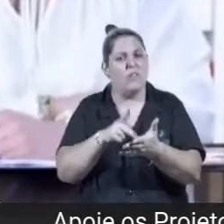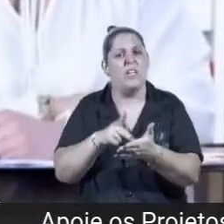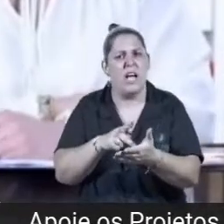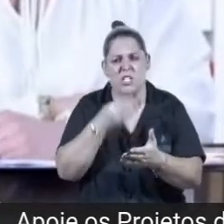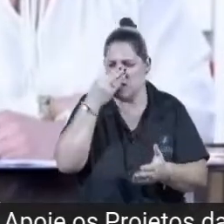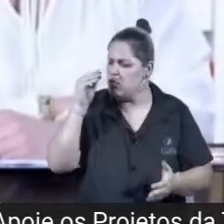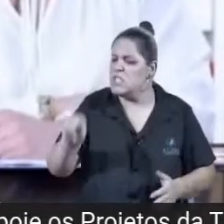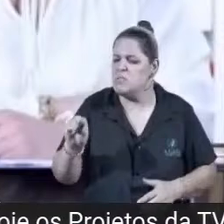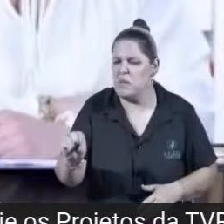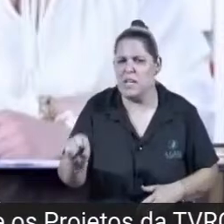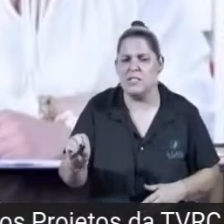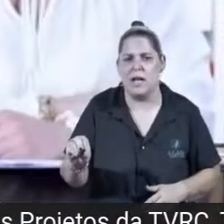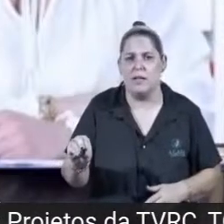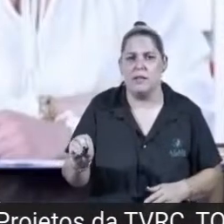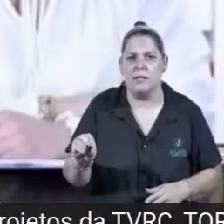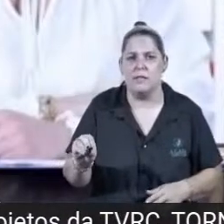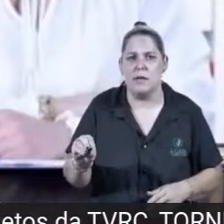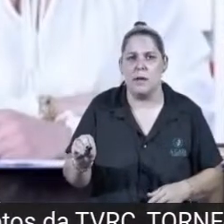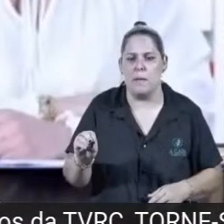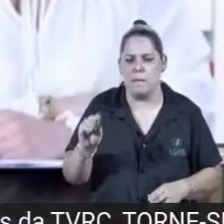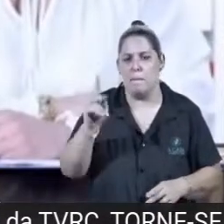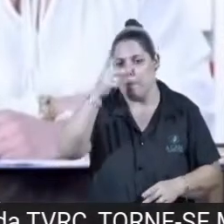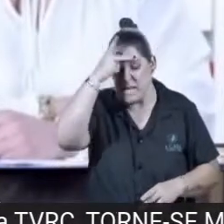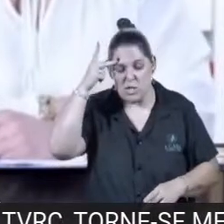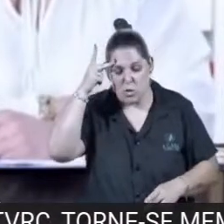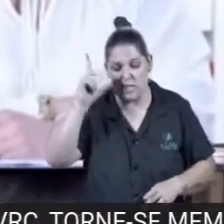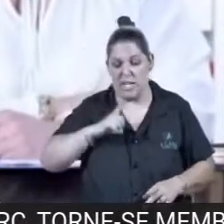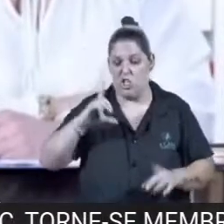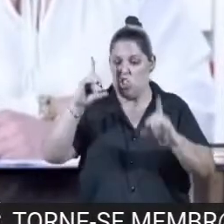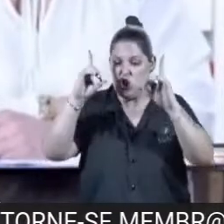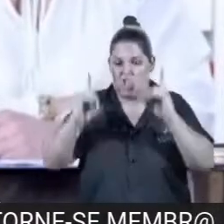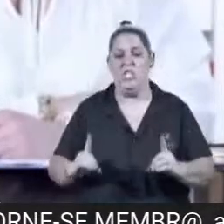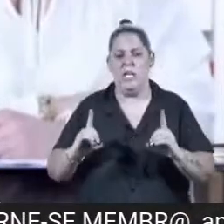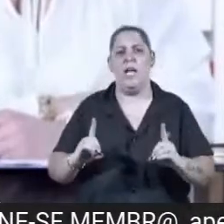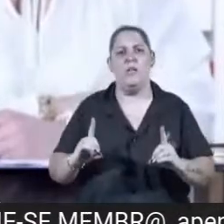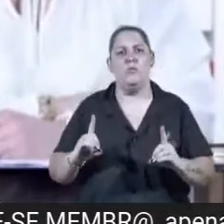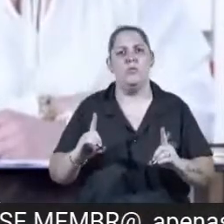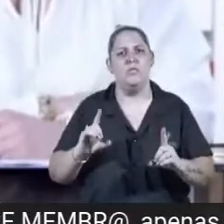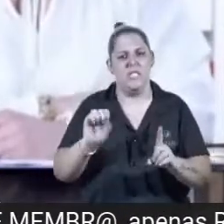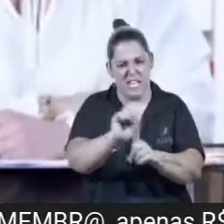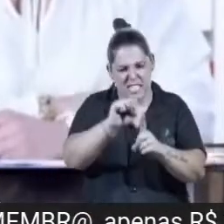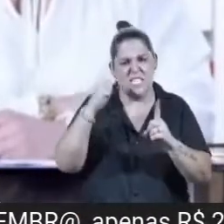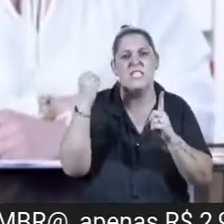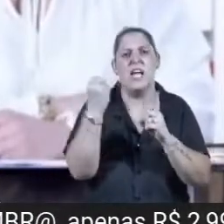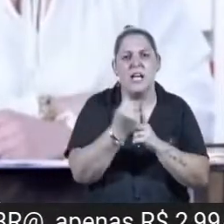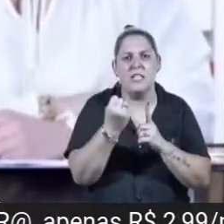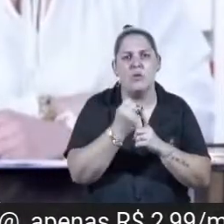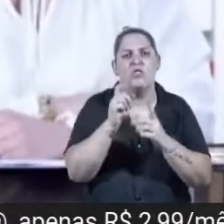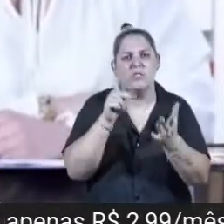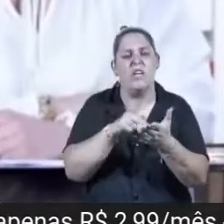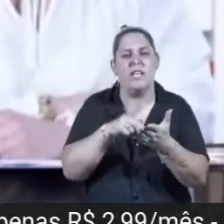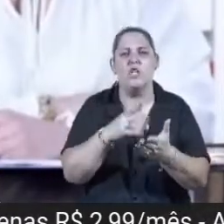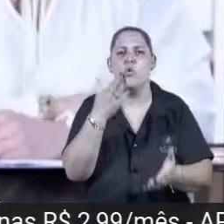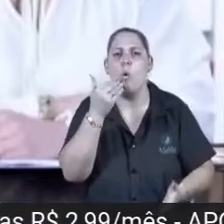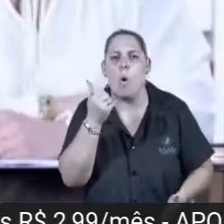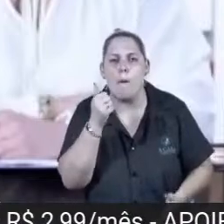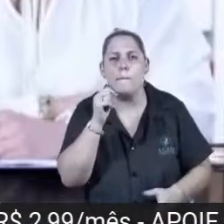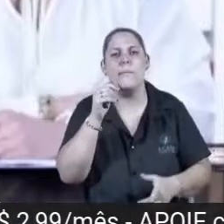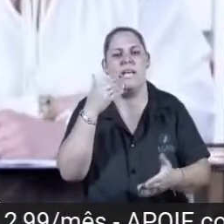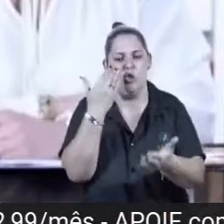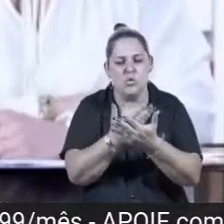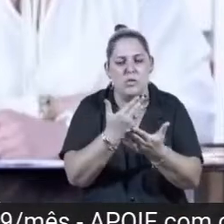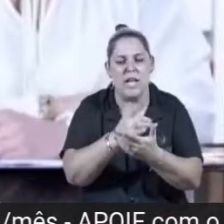abandonados, com aqueles que têm o direito de ser cidadão pleno, de comer, de trabalhar, de estudar, ter